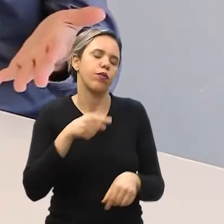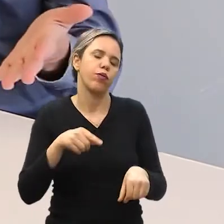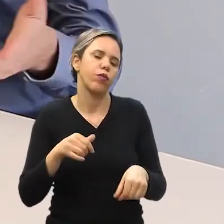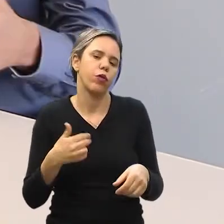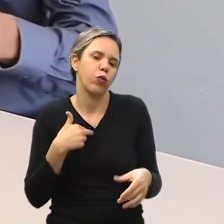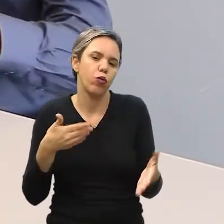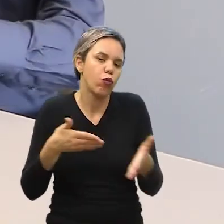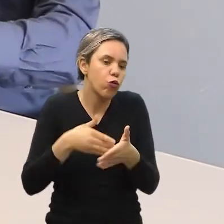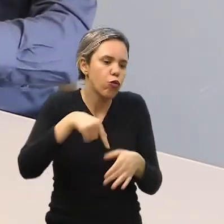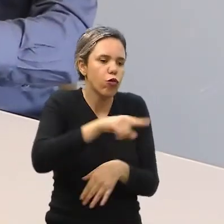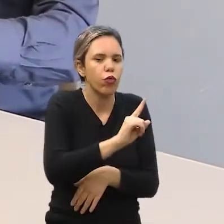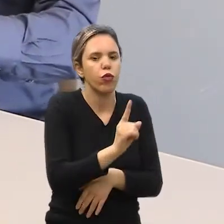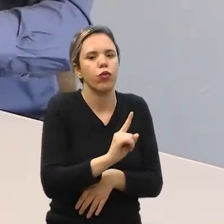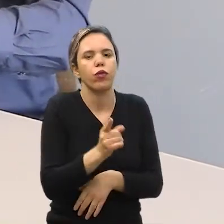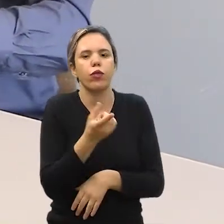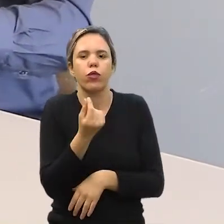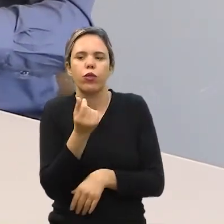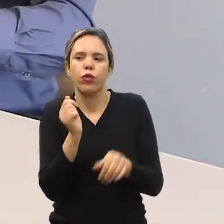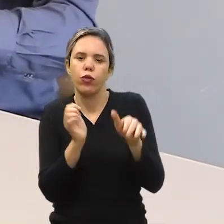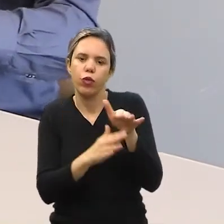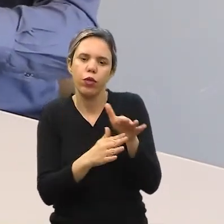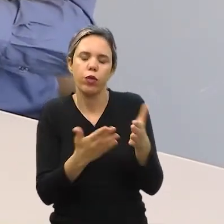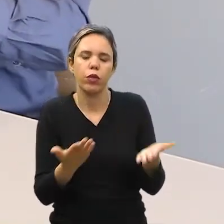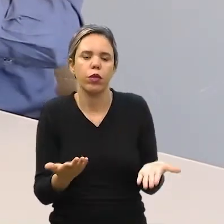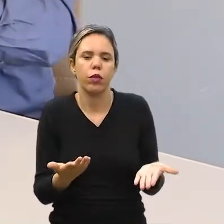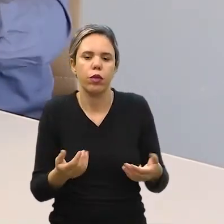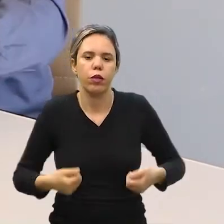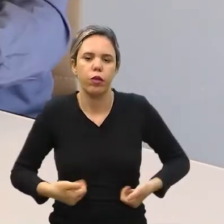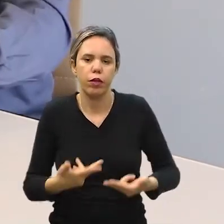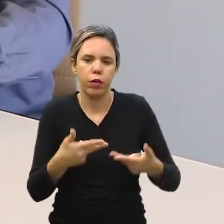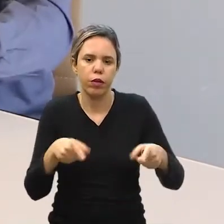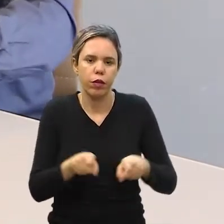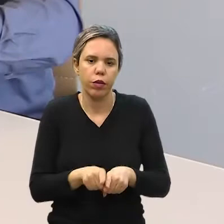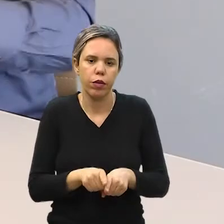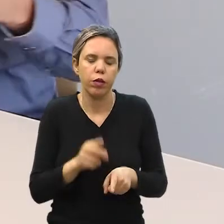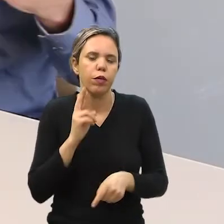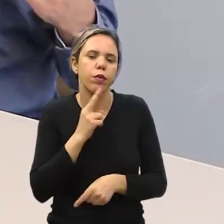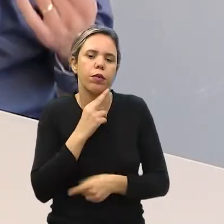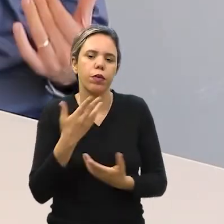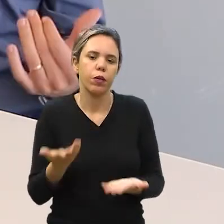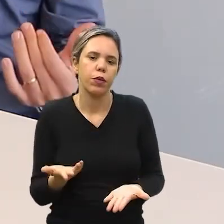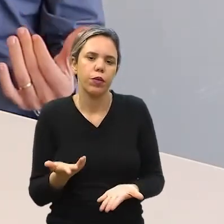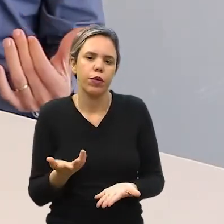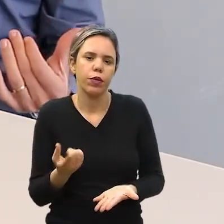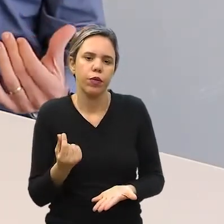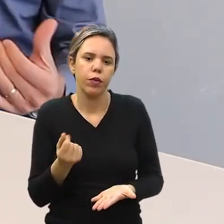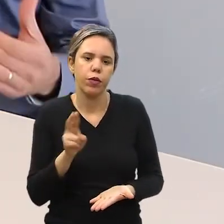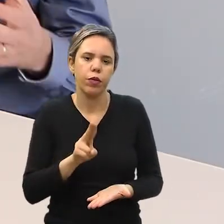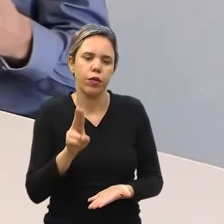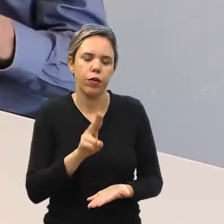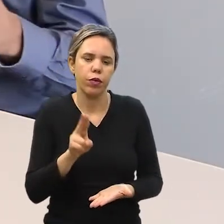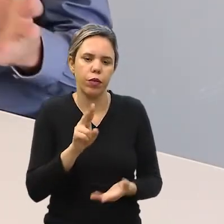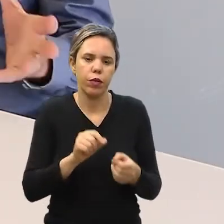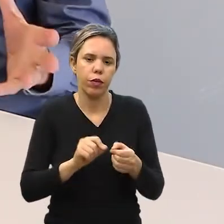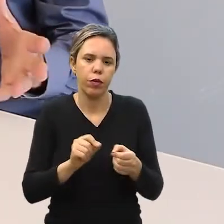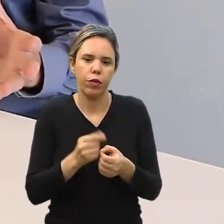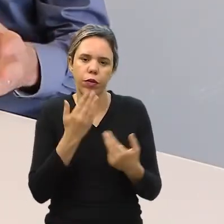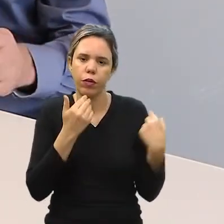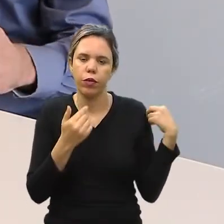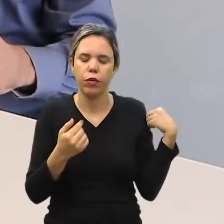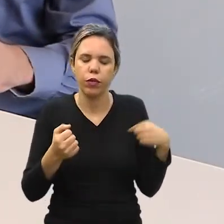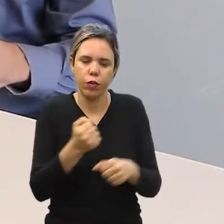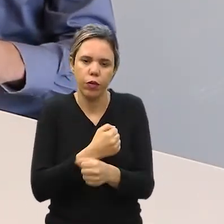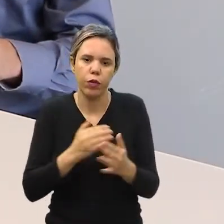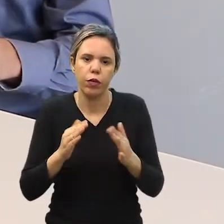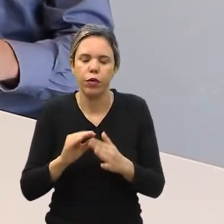porque não podia. Então esse dinheiro que seria gasto no restaurante acabou sendo utilizado para fazer uma comida em